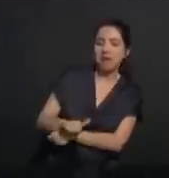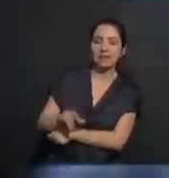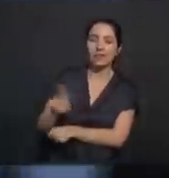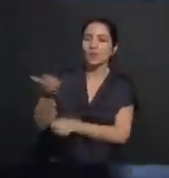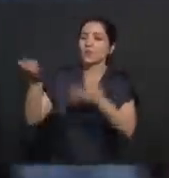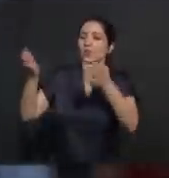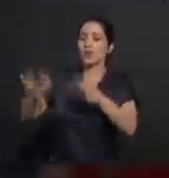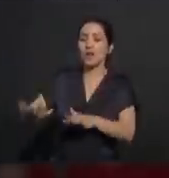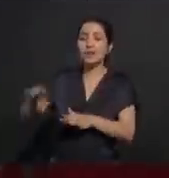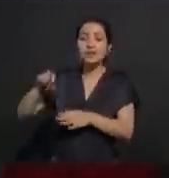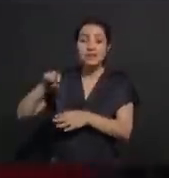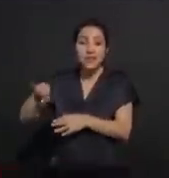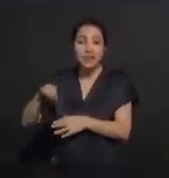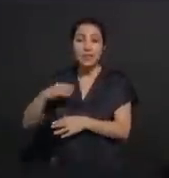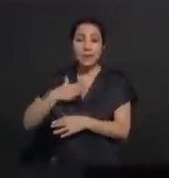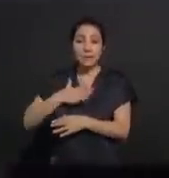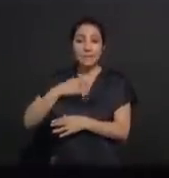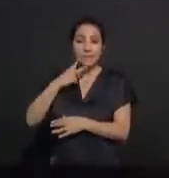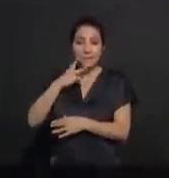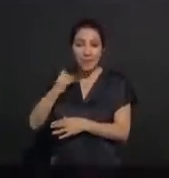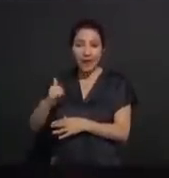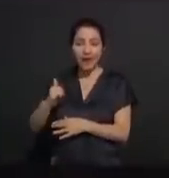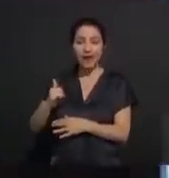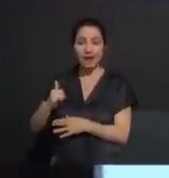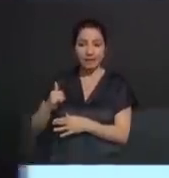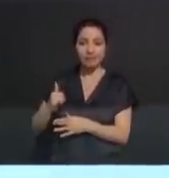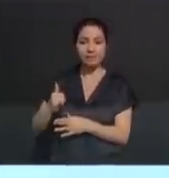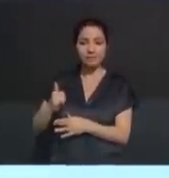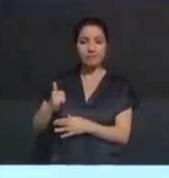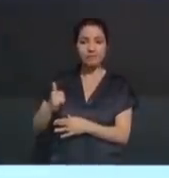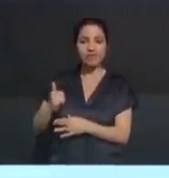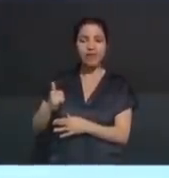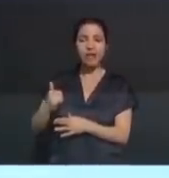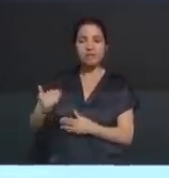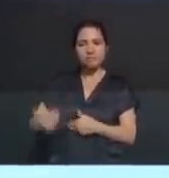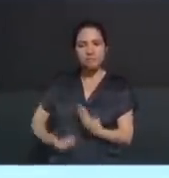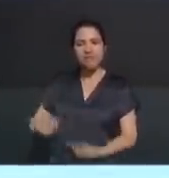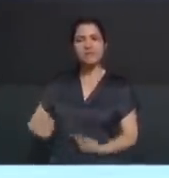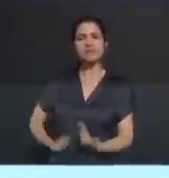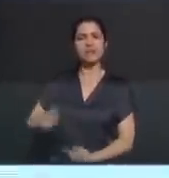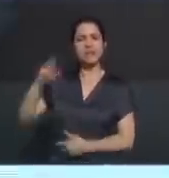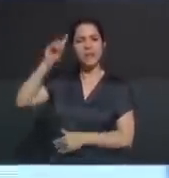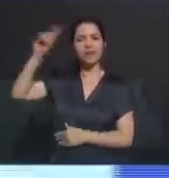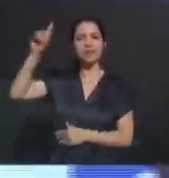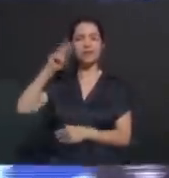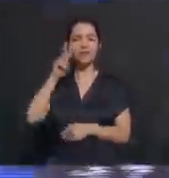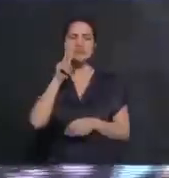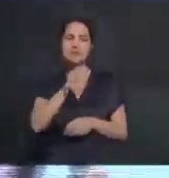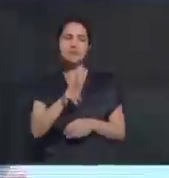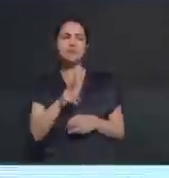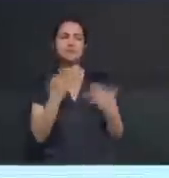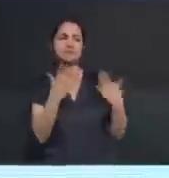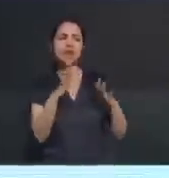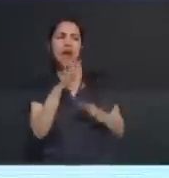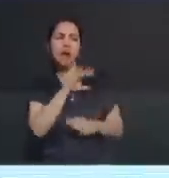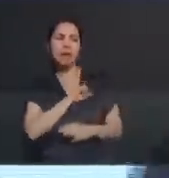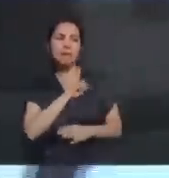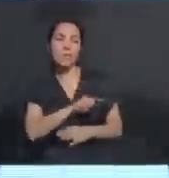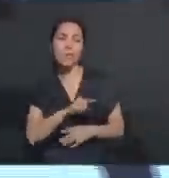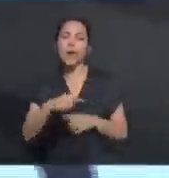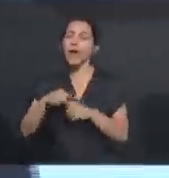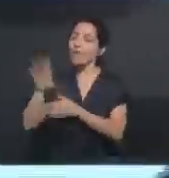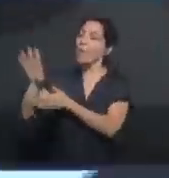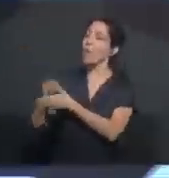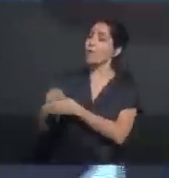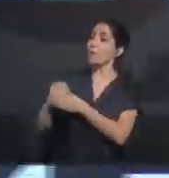Jacó foi amado por Deus, eu vou ser o meu pai sem as infidelidades dele. O